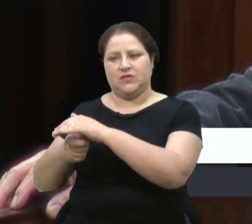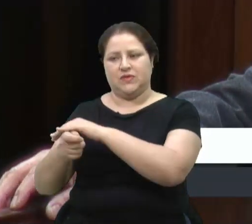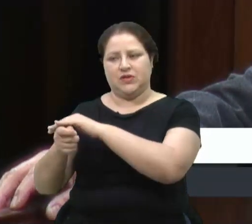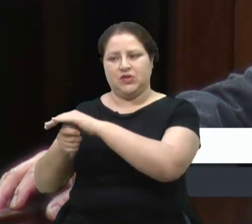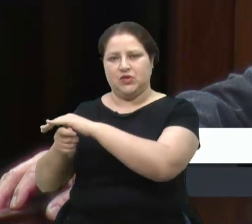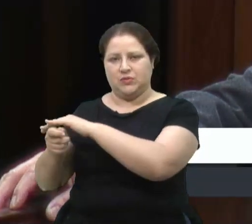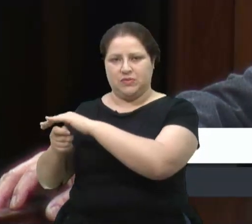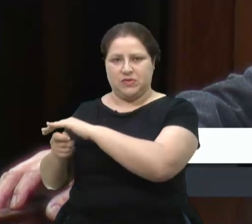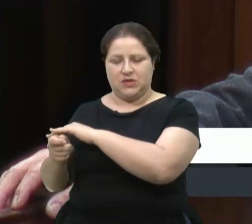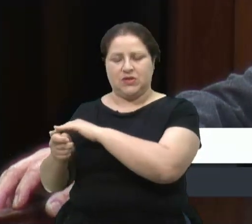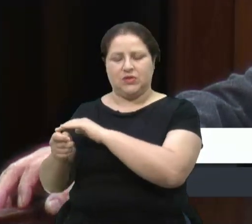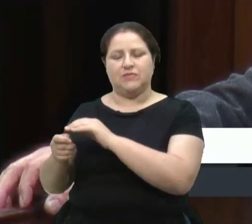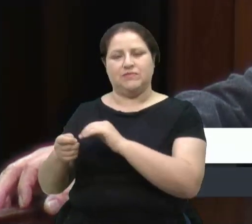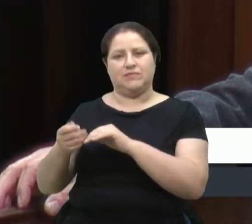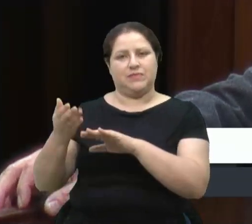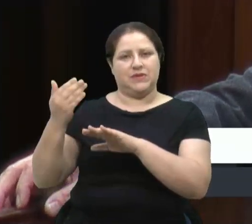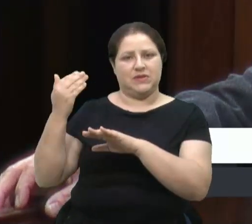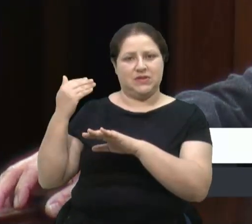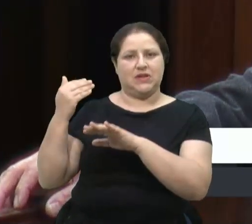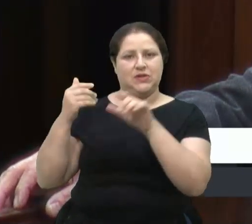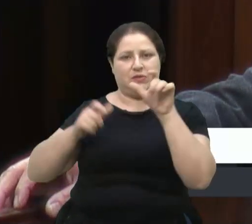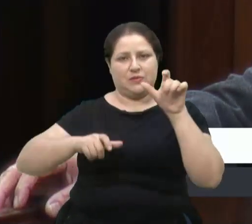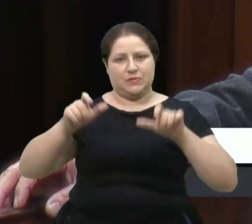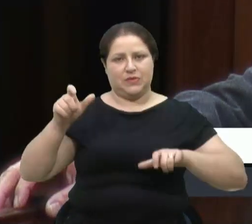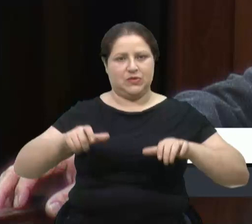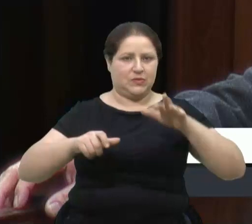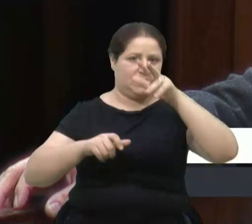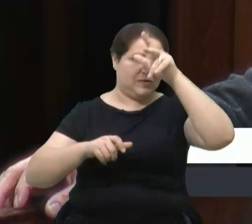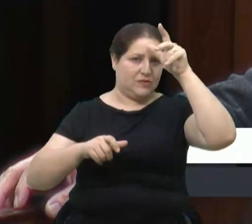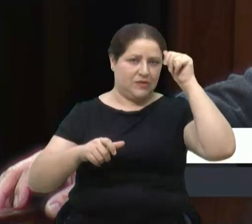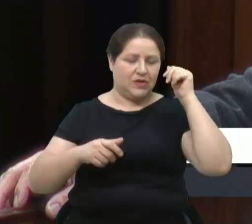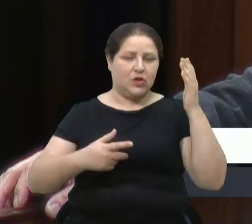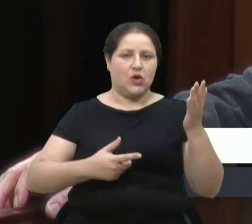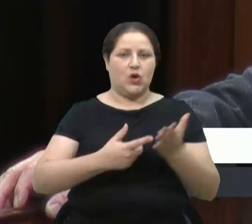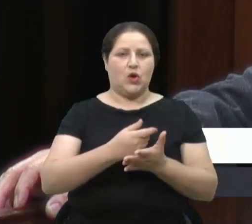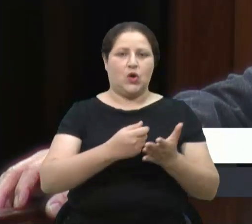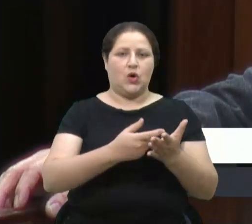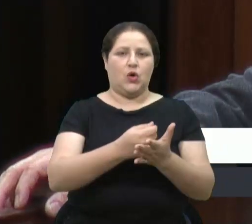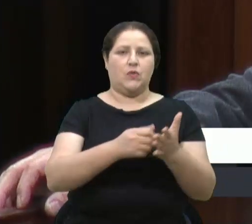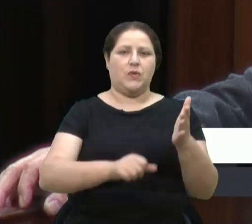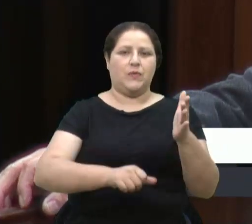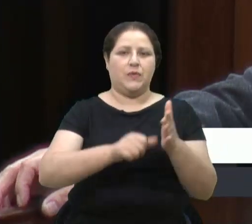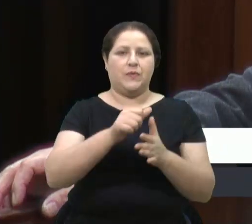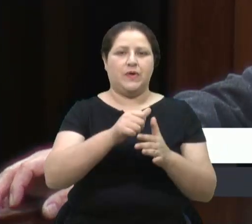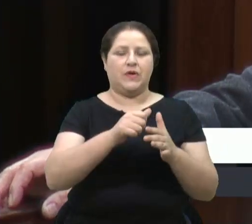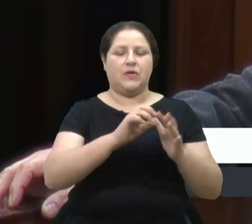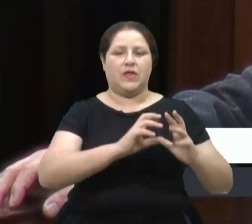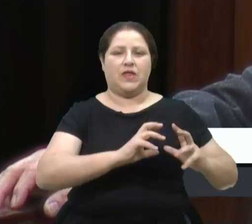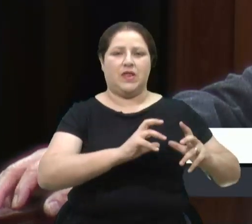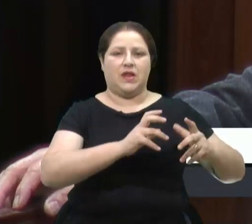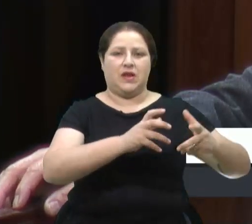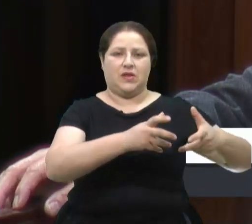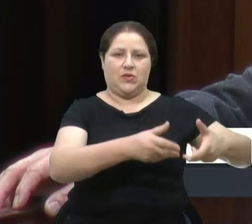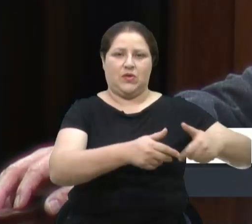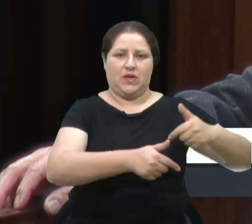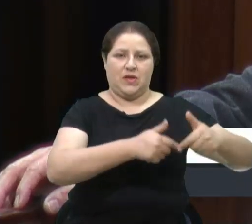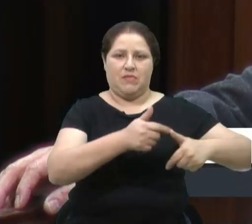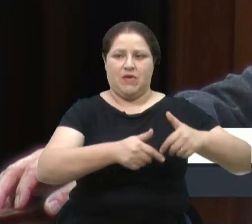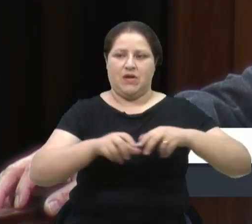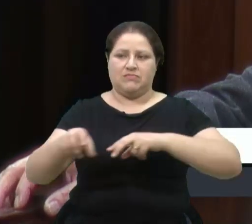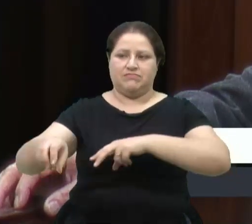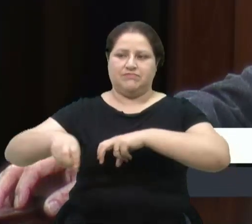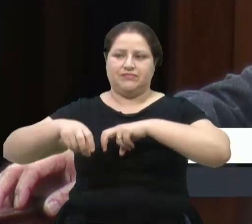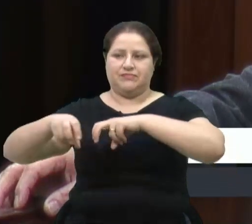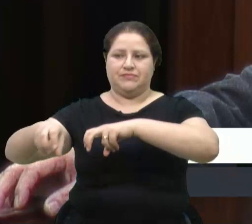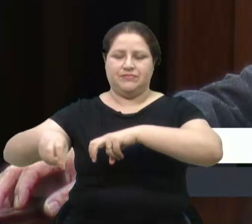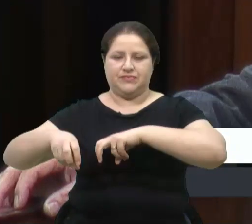a visão de prefeitos lá atrás quando adquirir as primeiras frotas de tratores agrícolas e é sempre